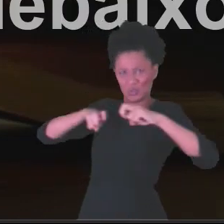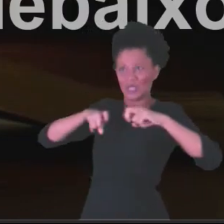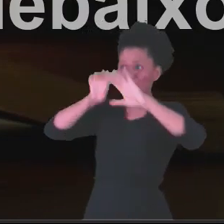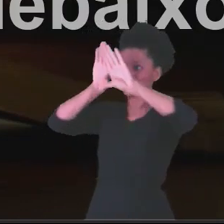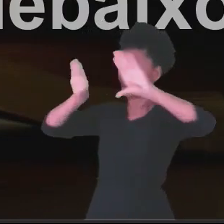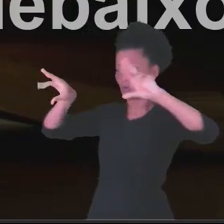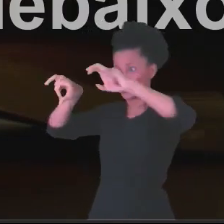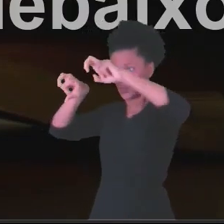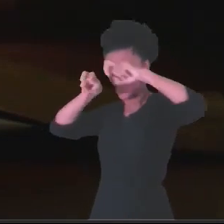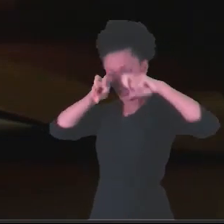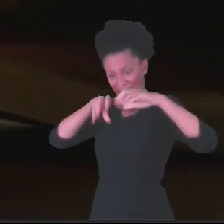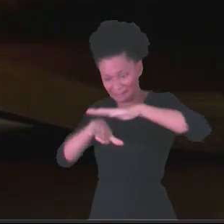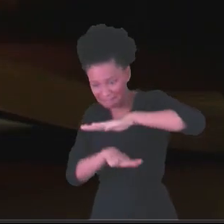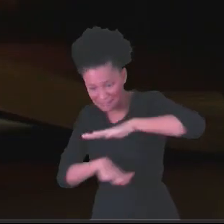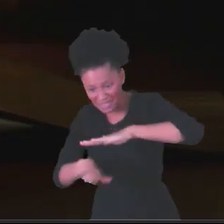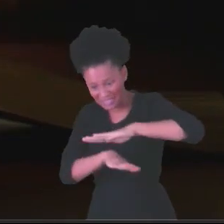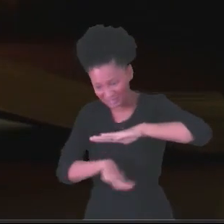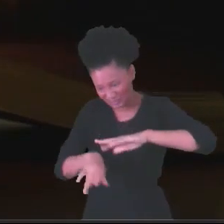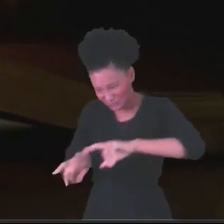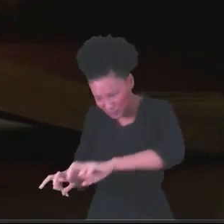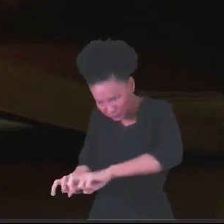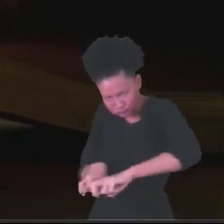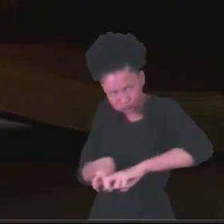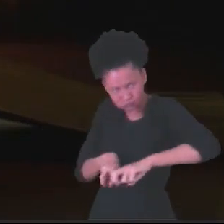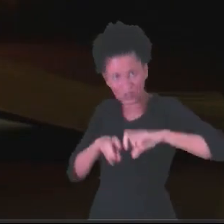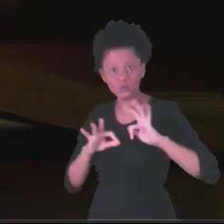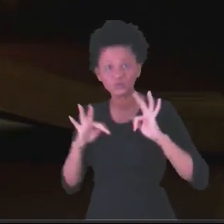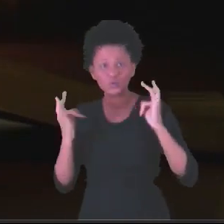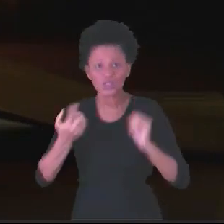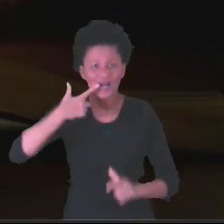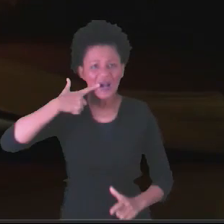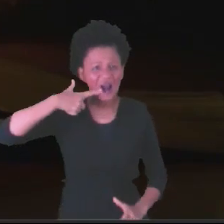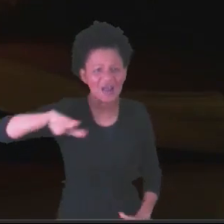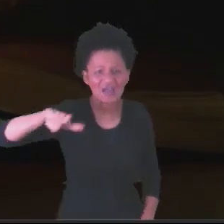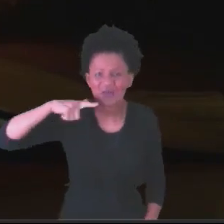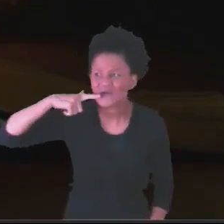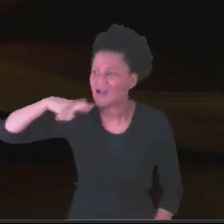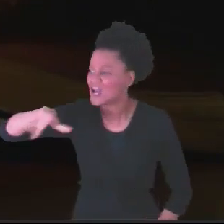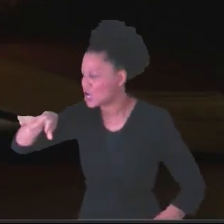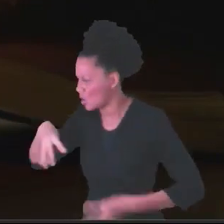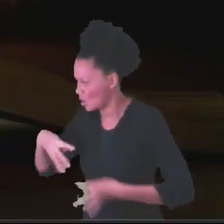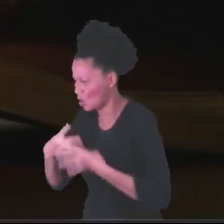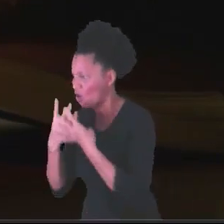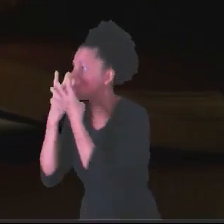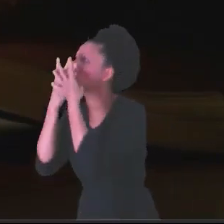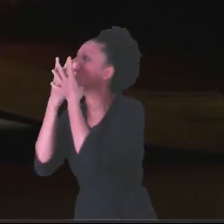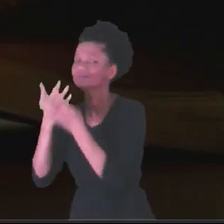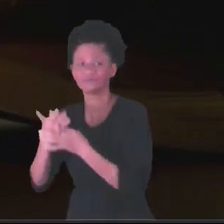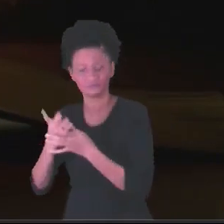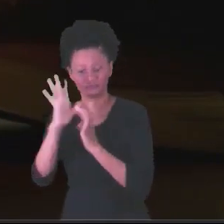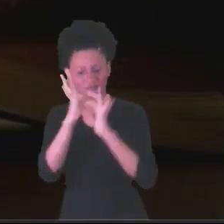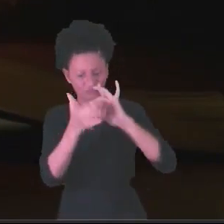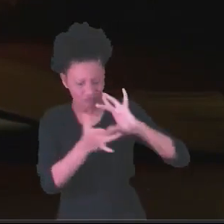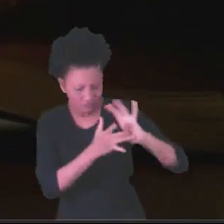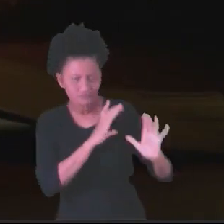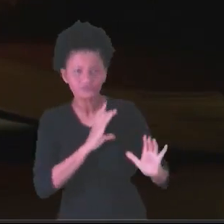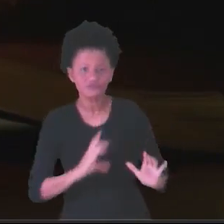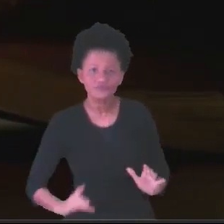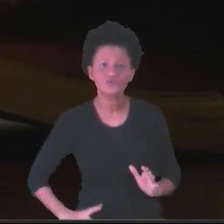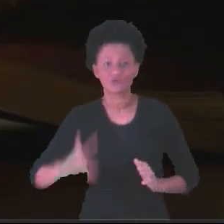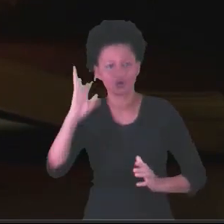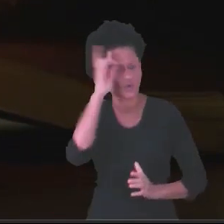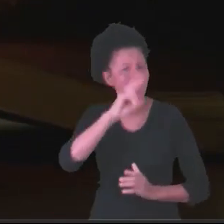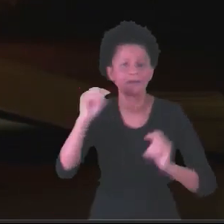e debaixo da terra e toda língua confesse que jesus cristo é o senhor